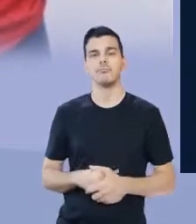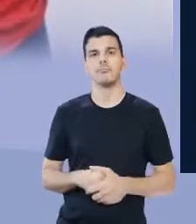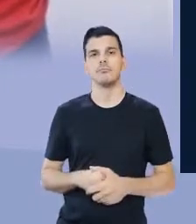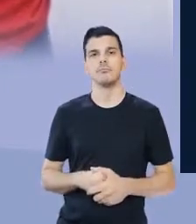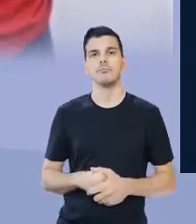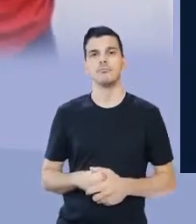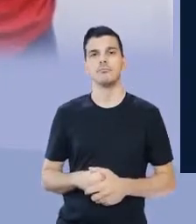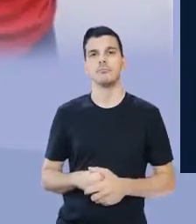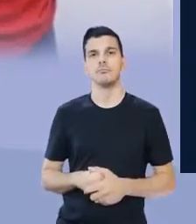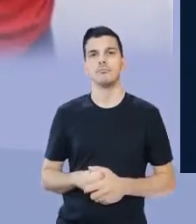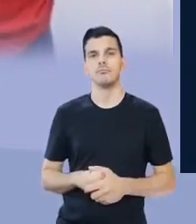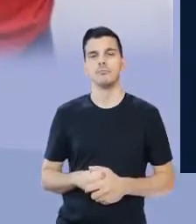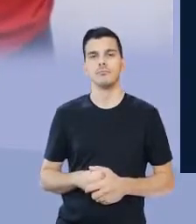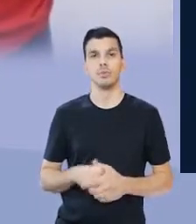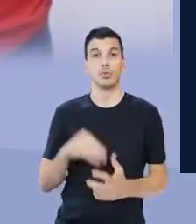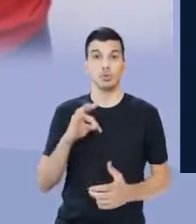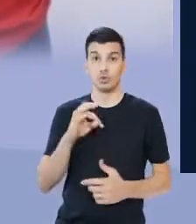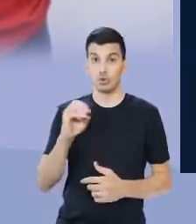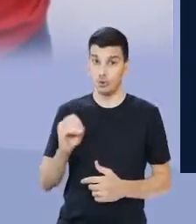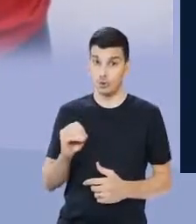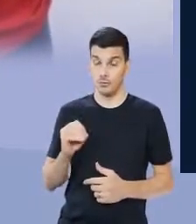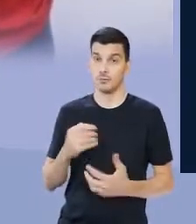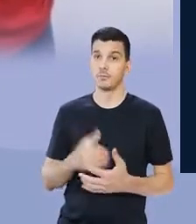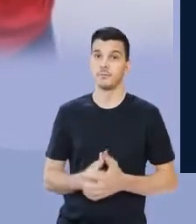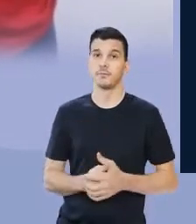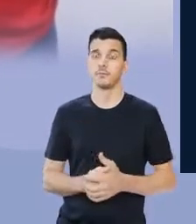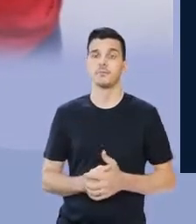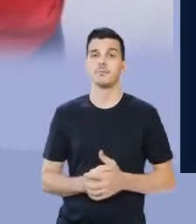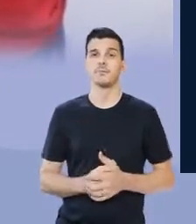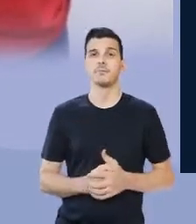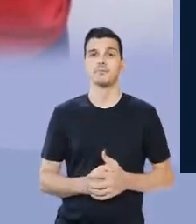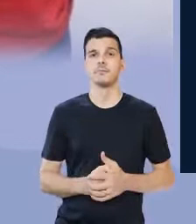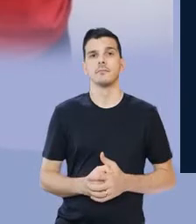vai se separar dele é o to depois.